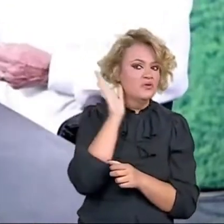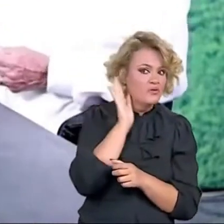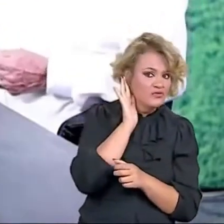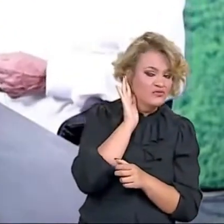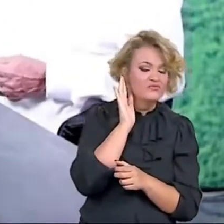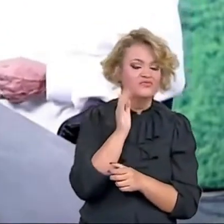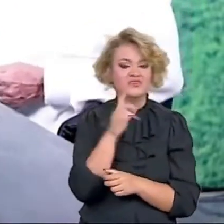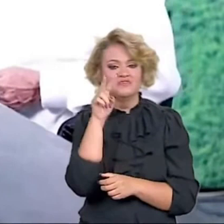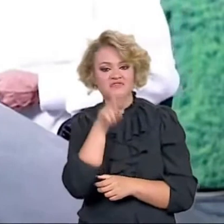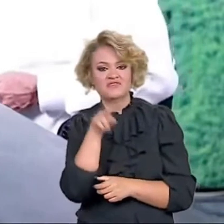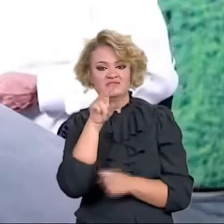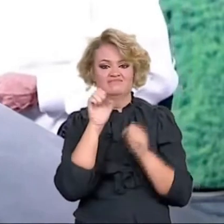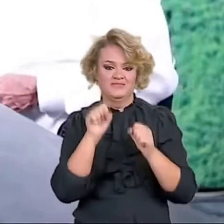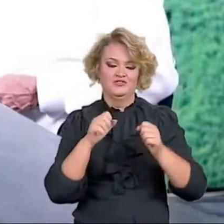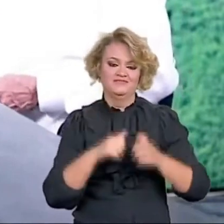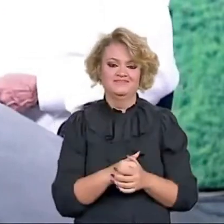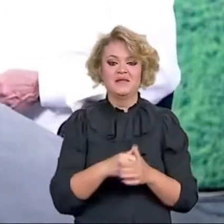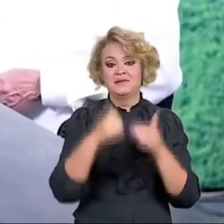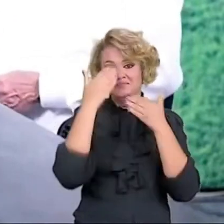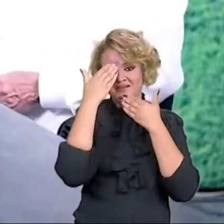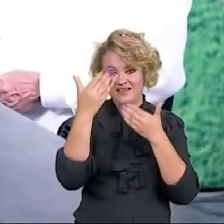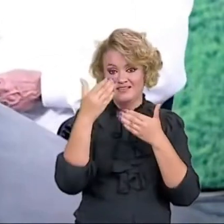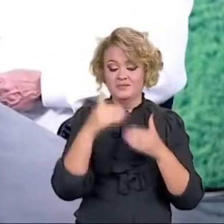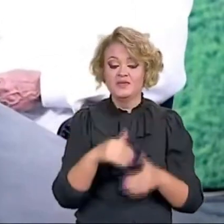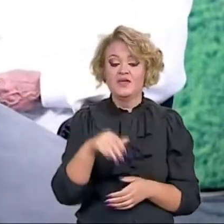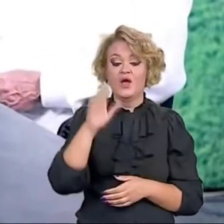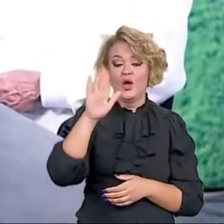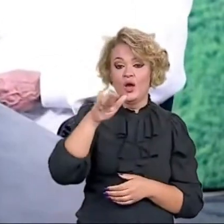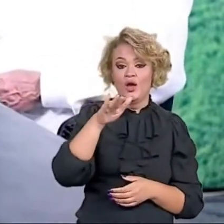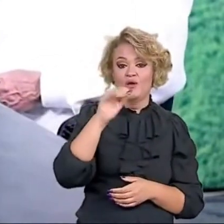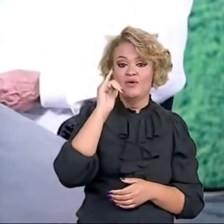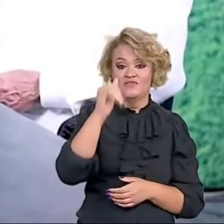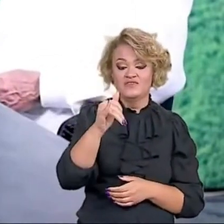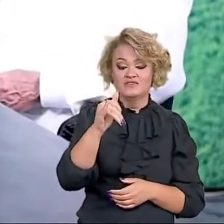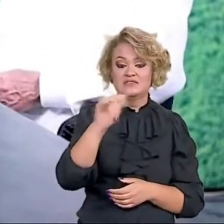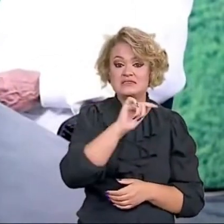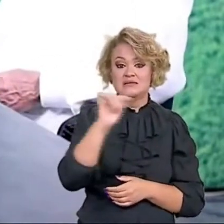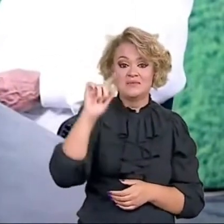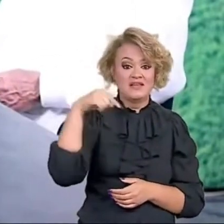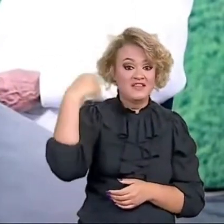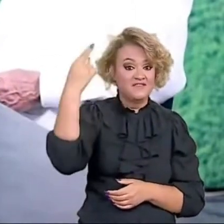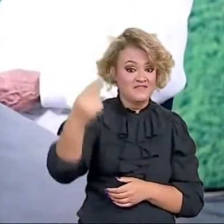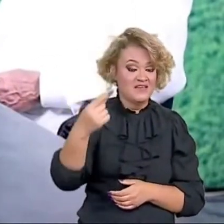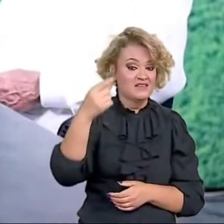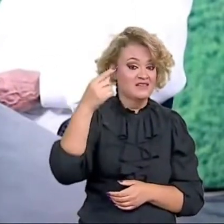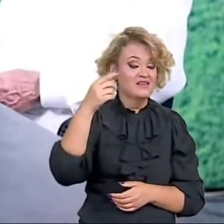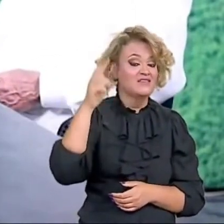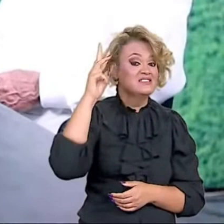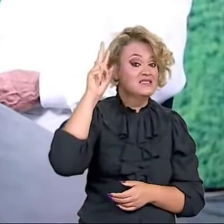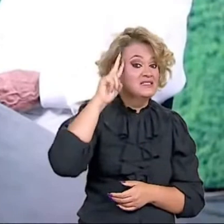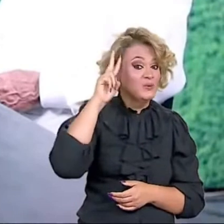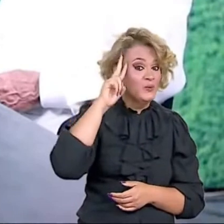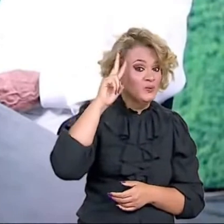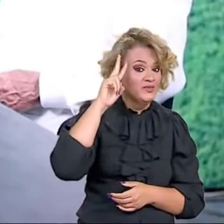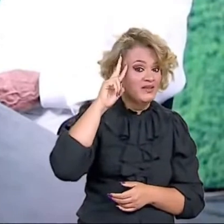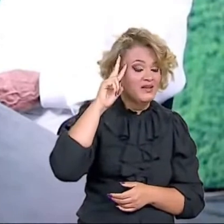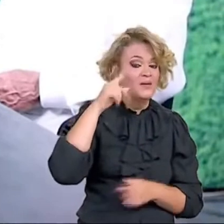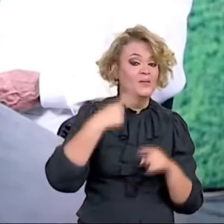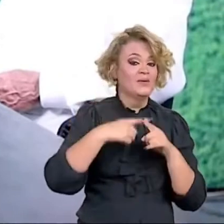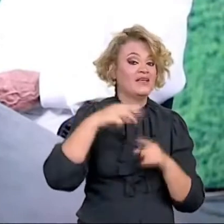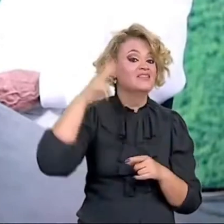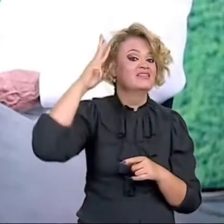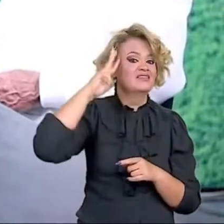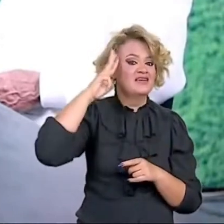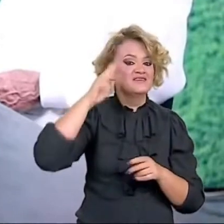Lula. Presidente, muito obrigado. Aliás, um recadinho, programa na semana que vem, na segunda-feira, porque na terça-feira tem a posse do